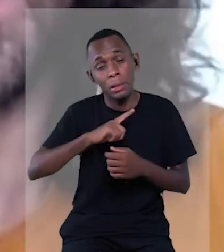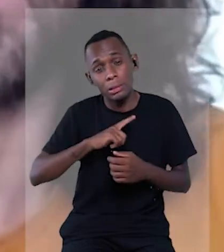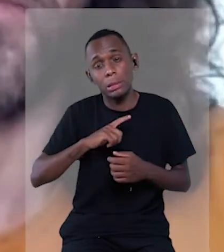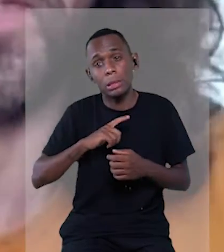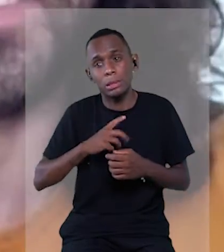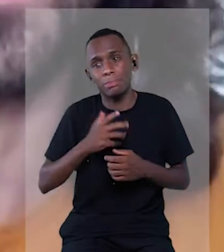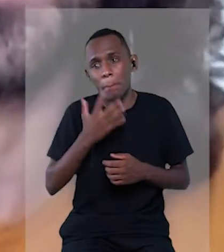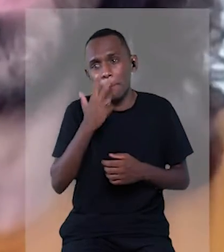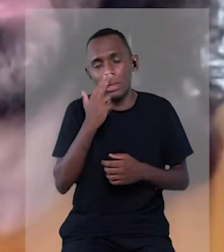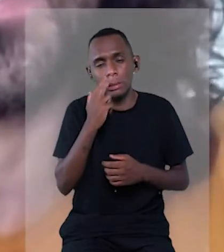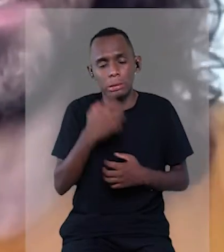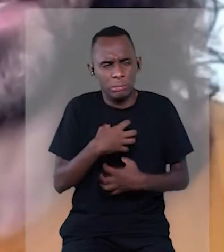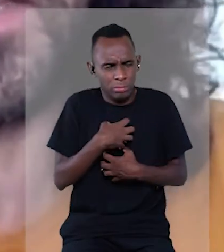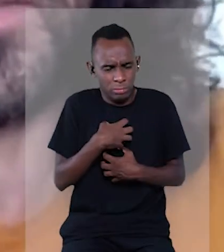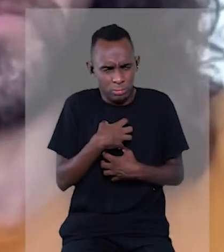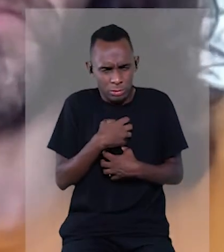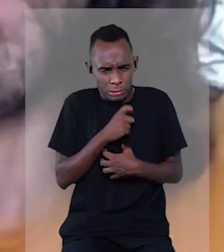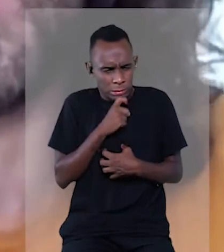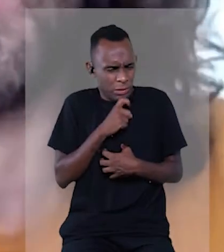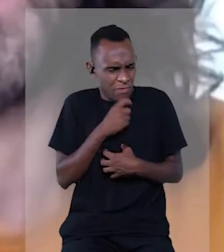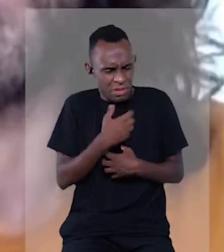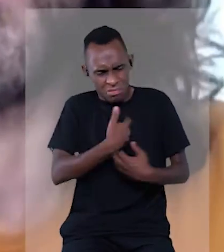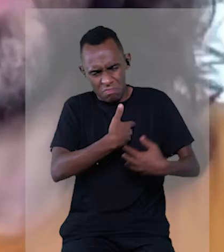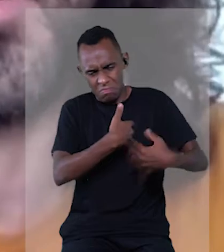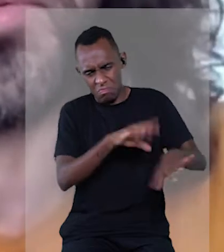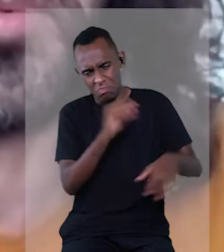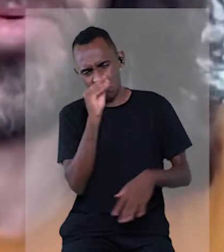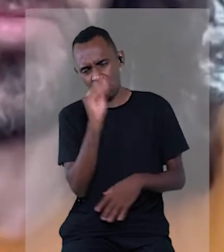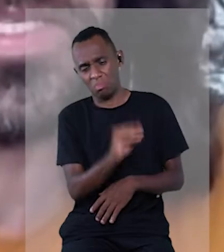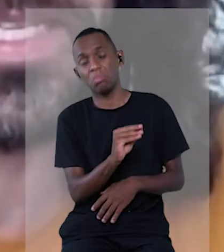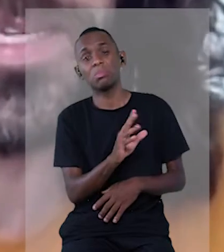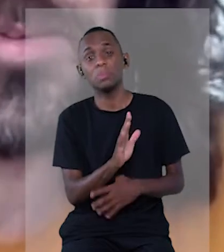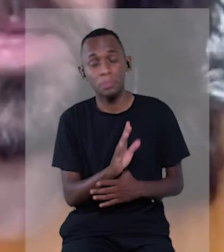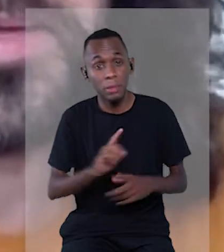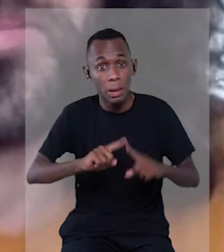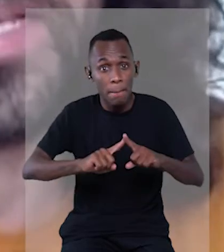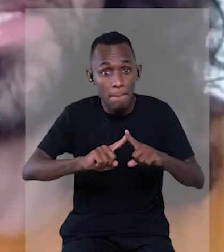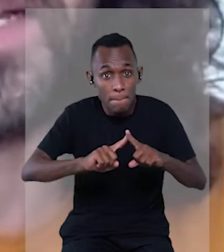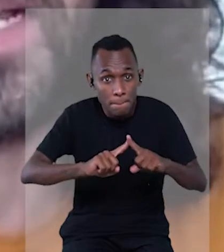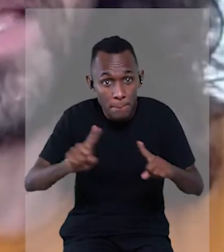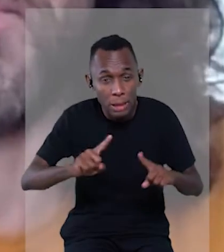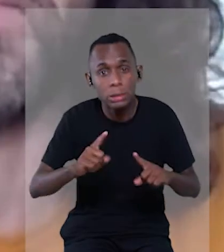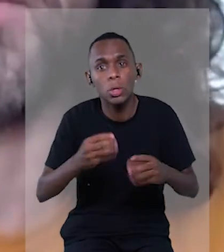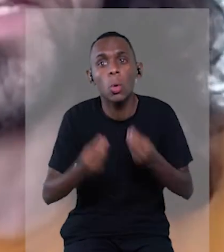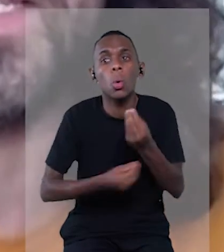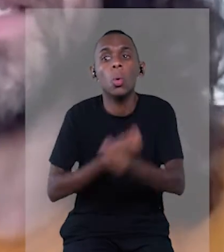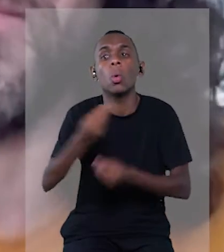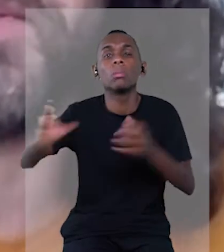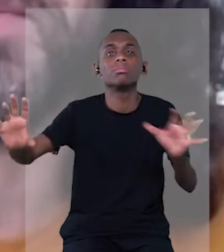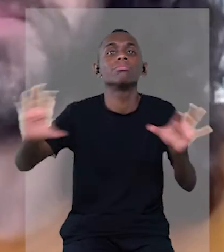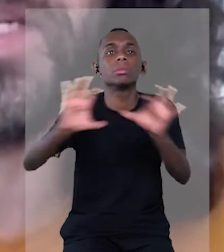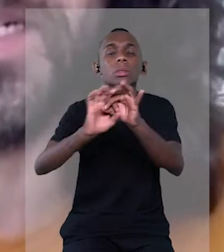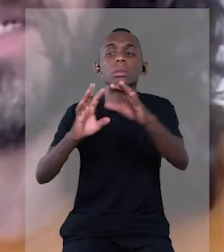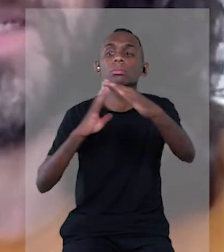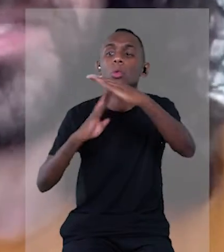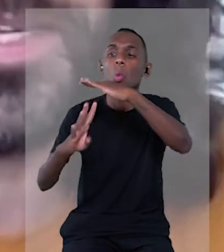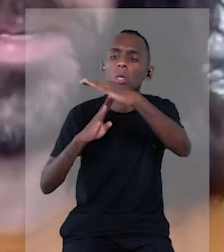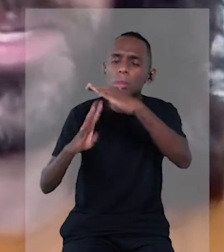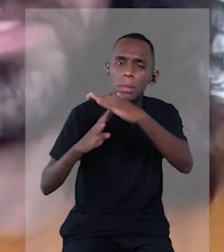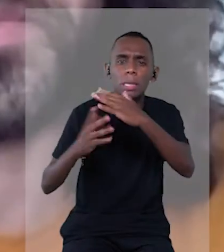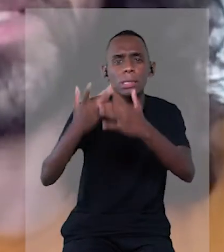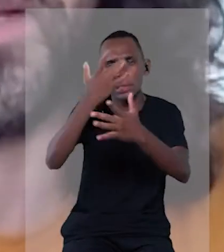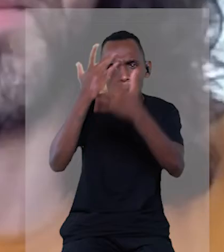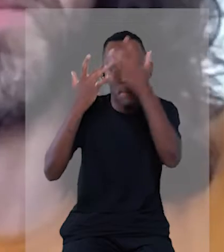ele tem uma certa frieza, né, assim, principalmente se comparando com o povo brasileiro, mas é como que a conexão entre os